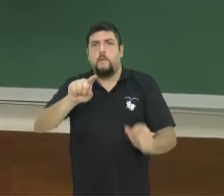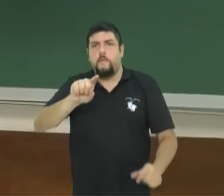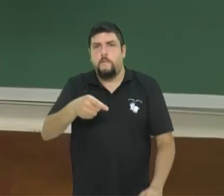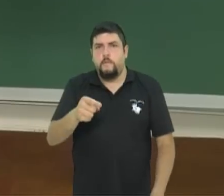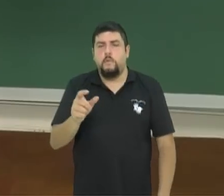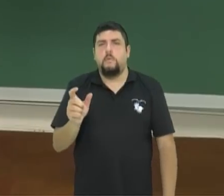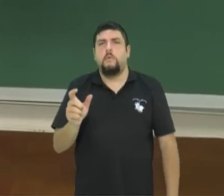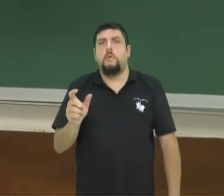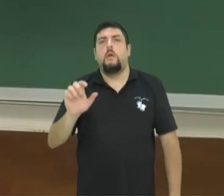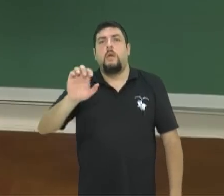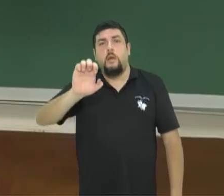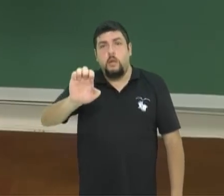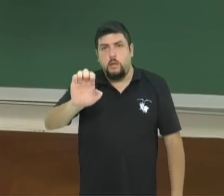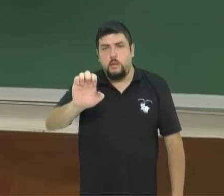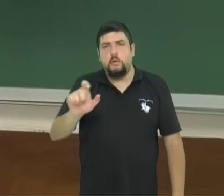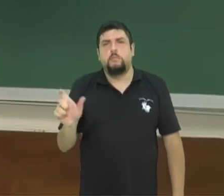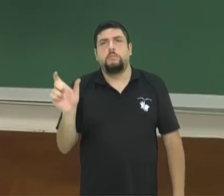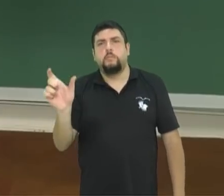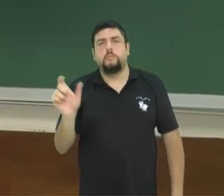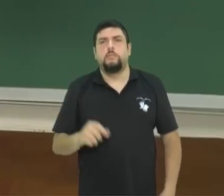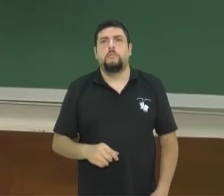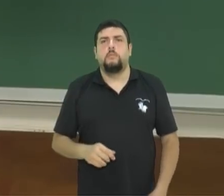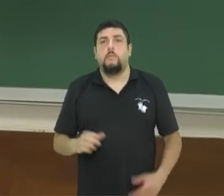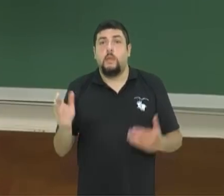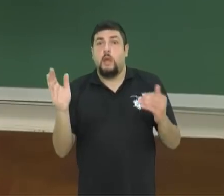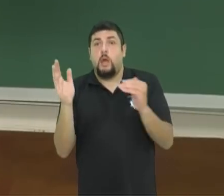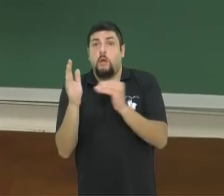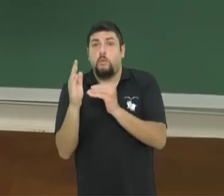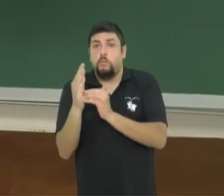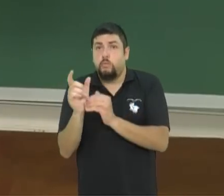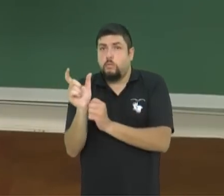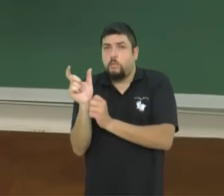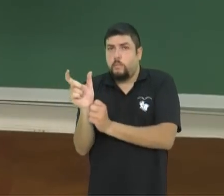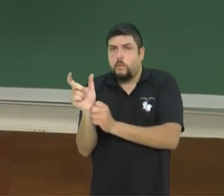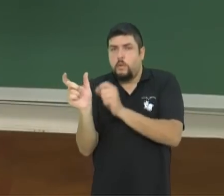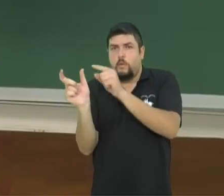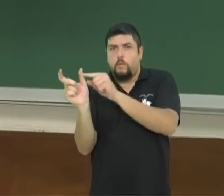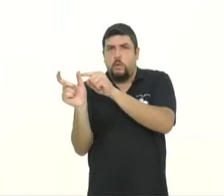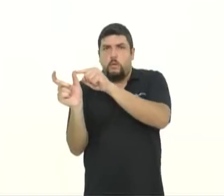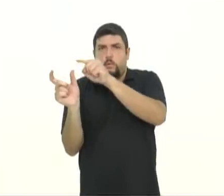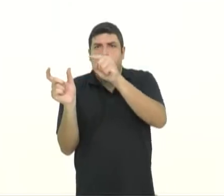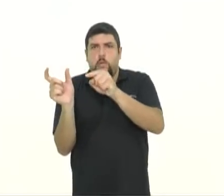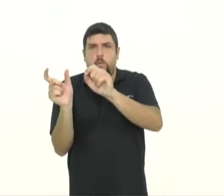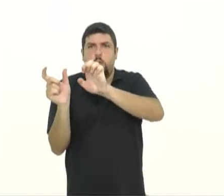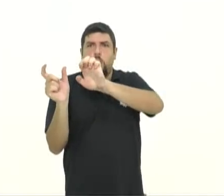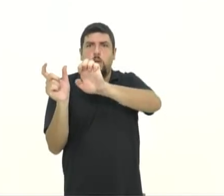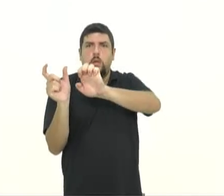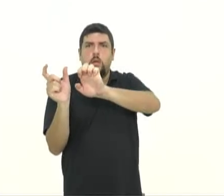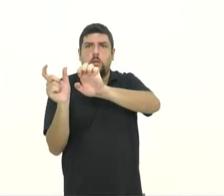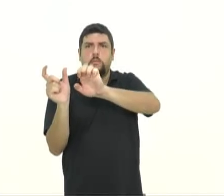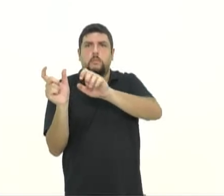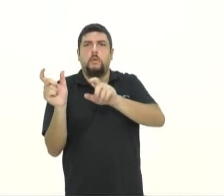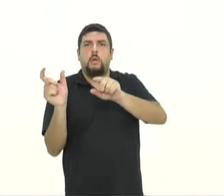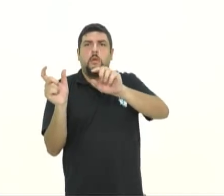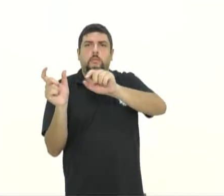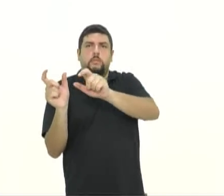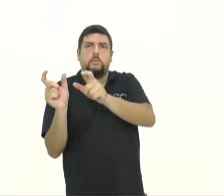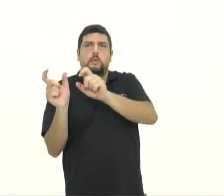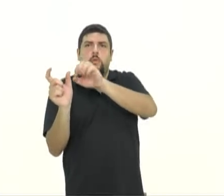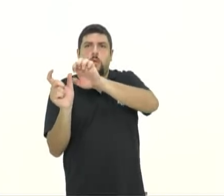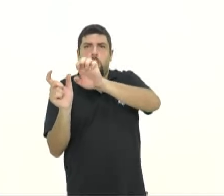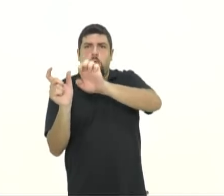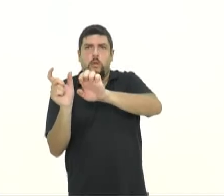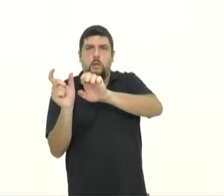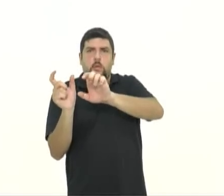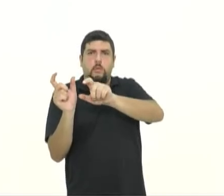e somente antes da última palavra, no caso, antes do último substantivo próprio que está sendo mencionado aqui, que é o